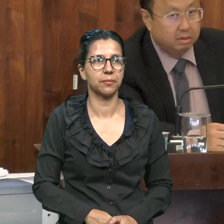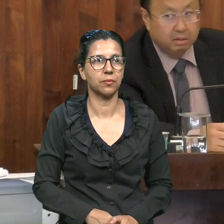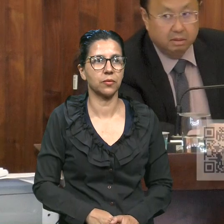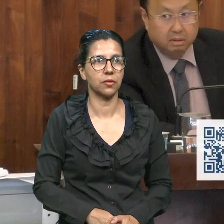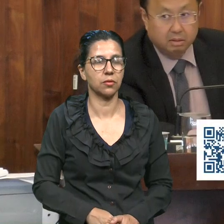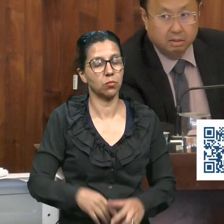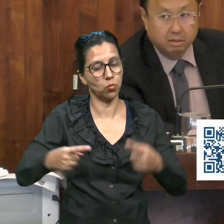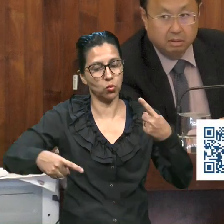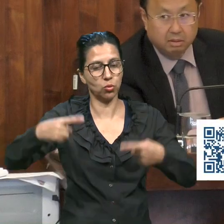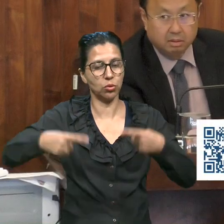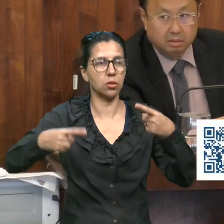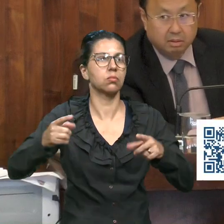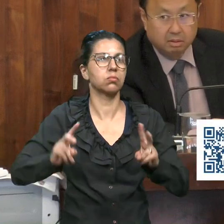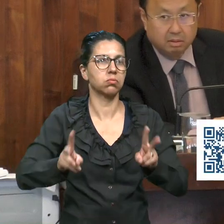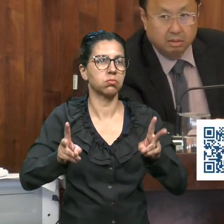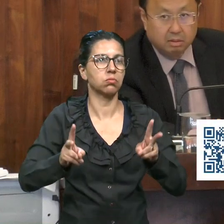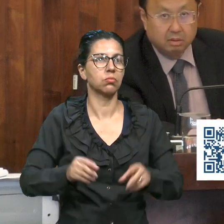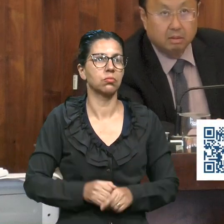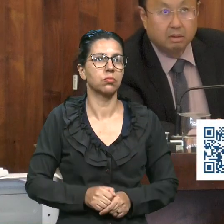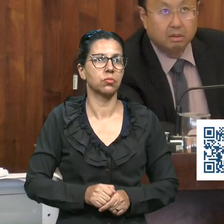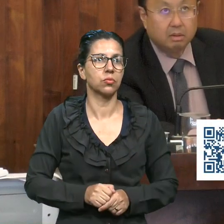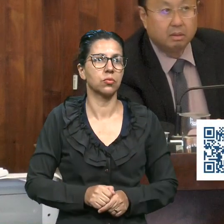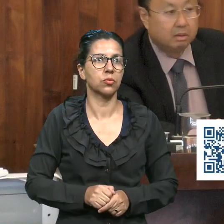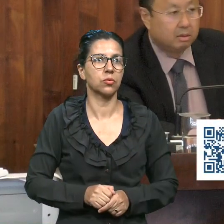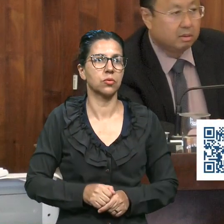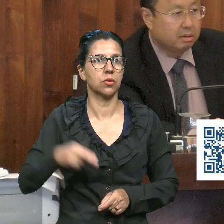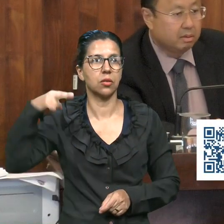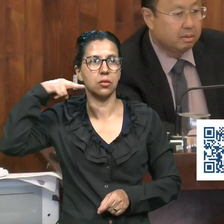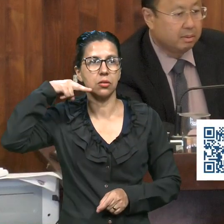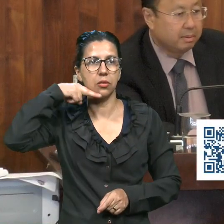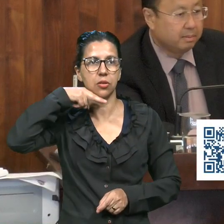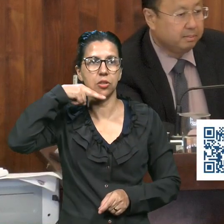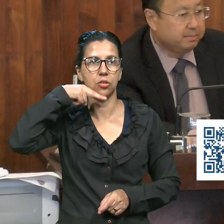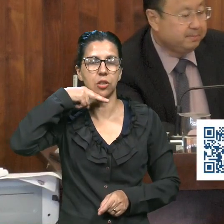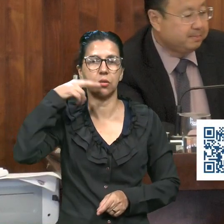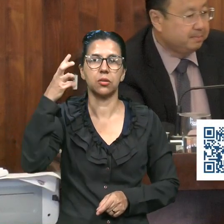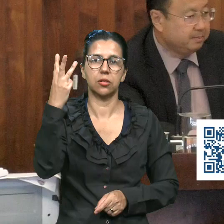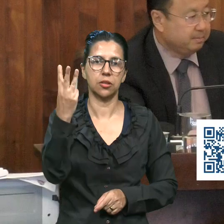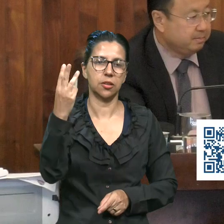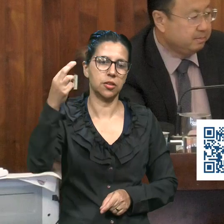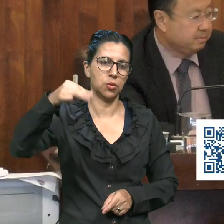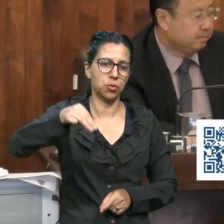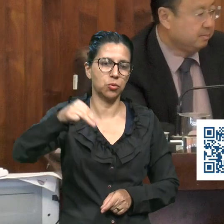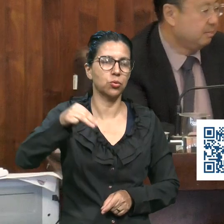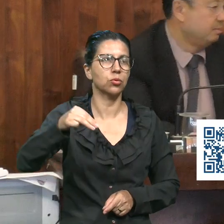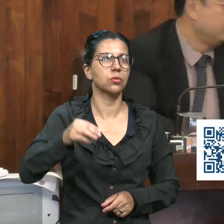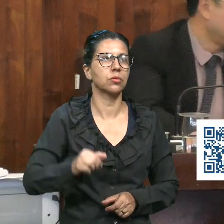Continua a discussão. O vereador Nechar, que na forma regimental dispõe de 3 minutos.